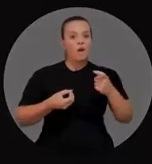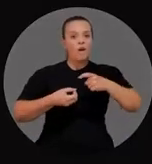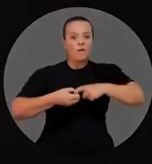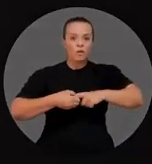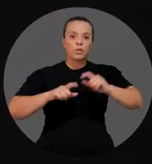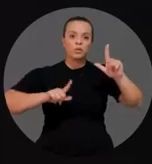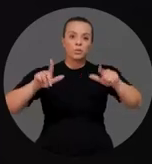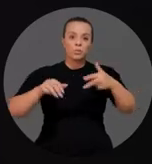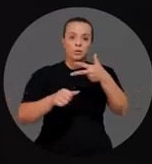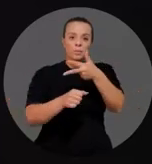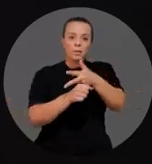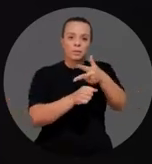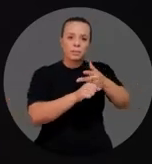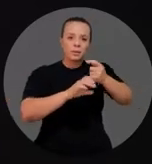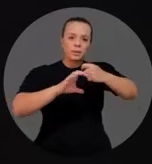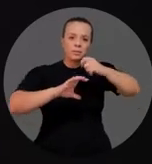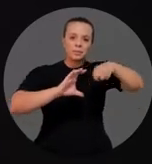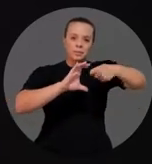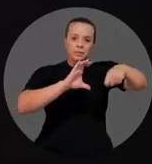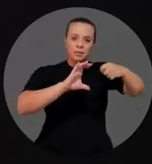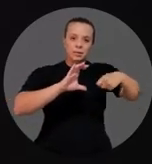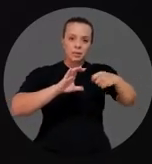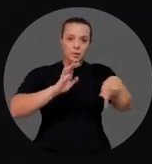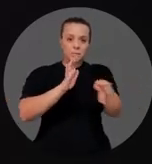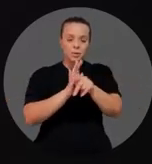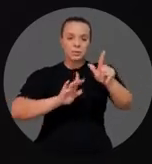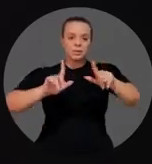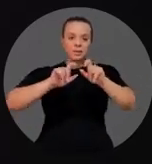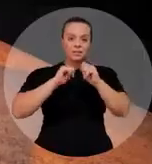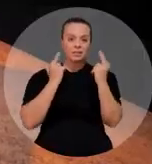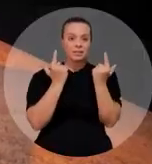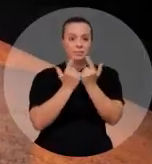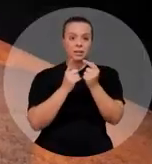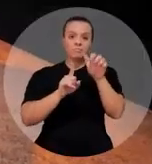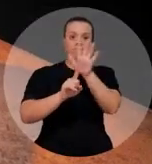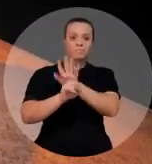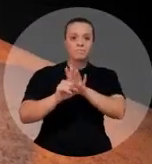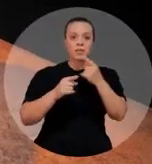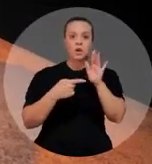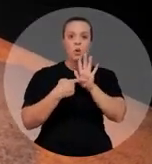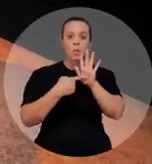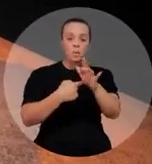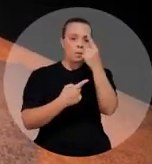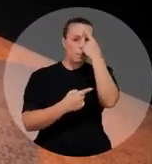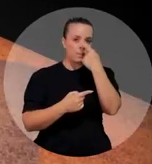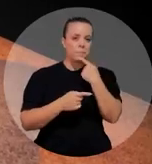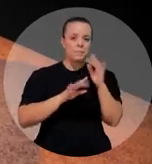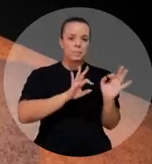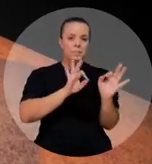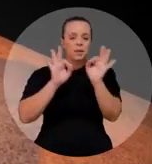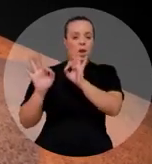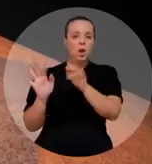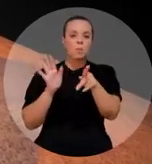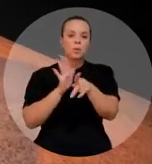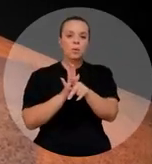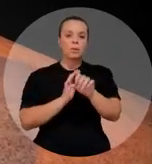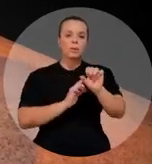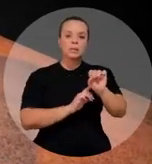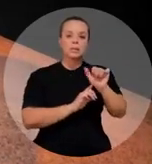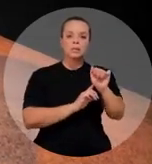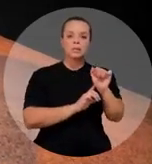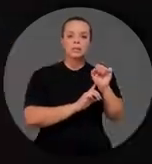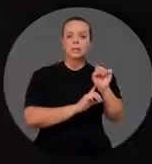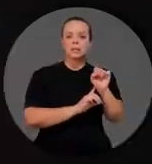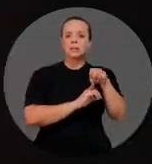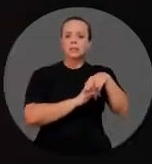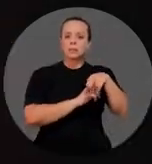Estamos de volta com todos os ângulos aqui na sua TV Assembleia. Aqui atrás estamos vendo imagens de Sazni,